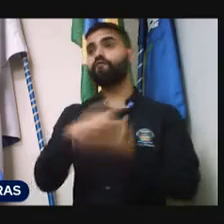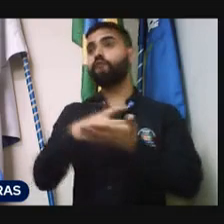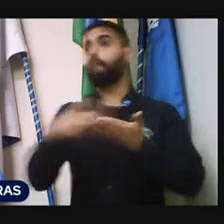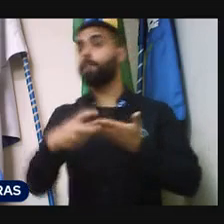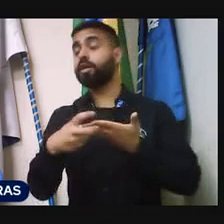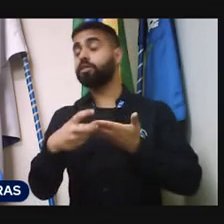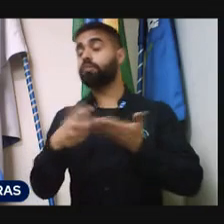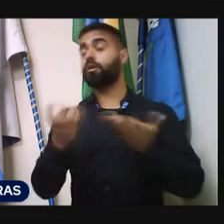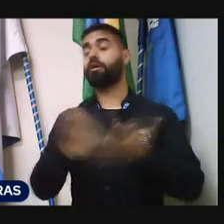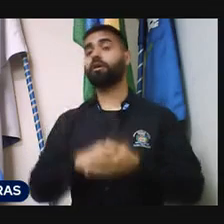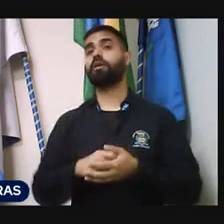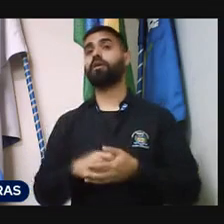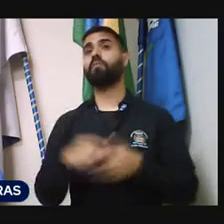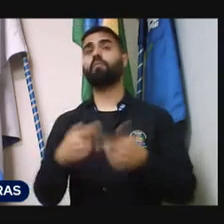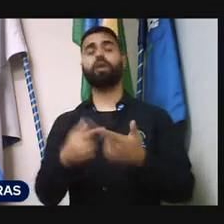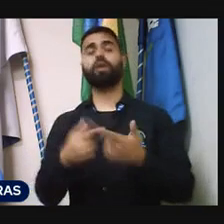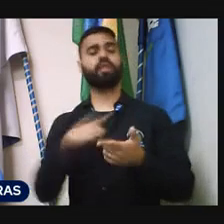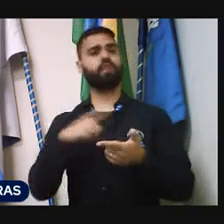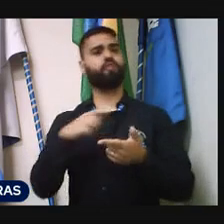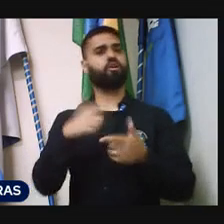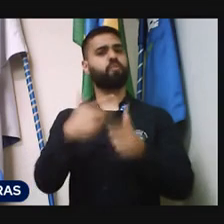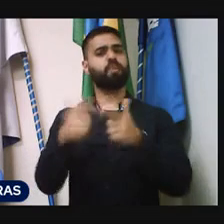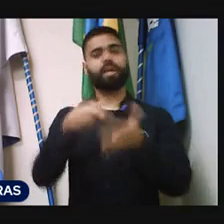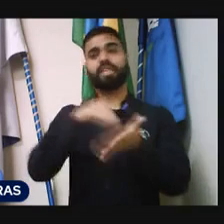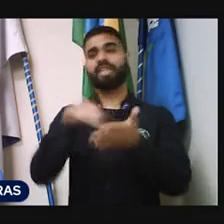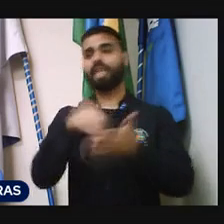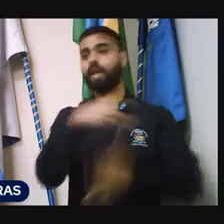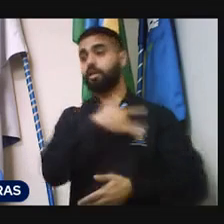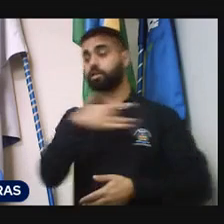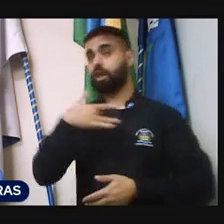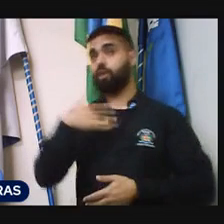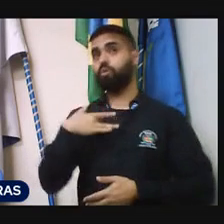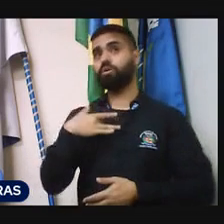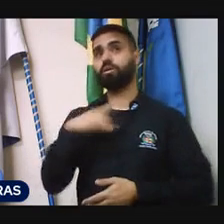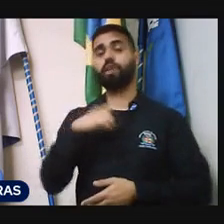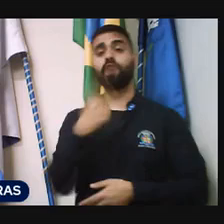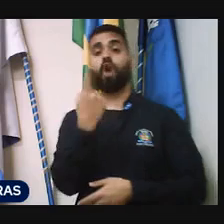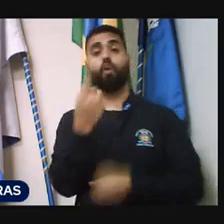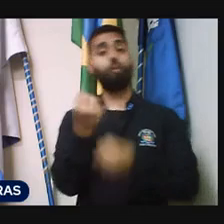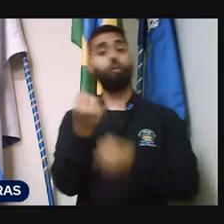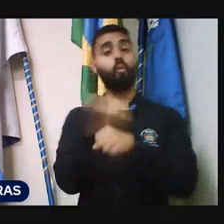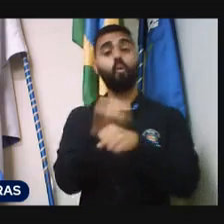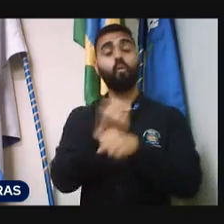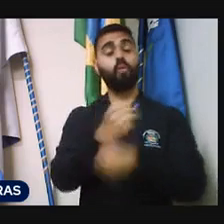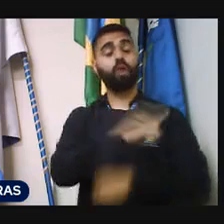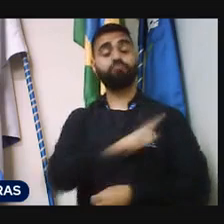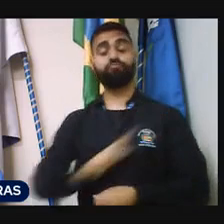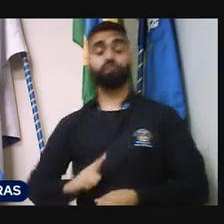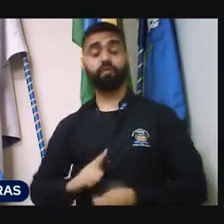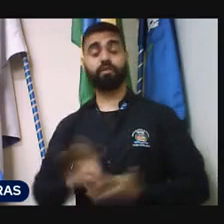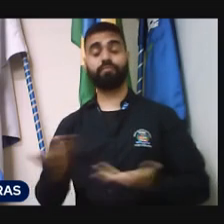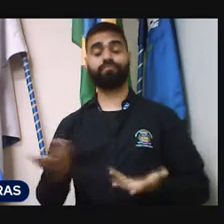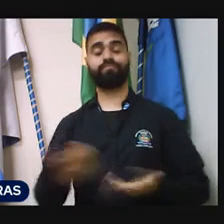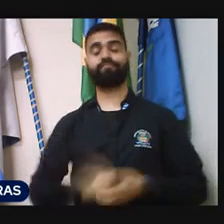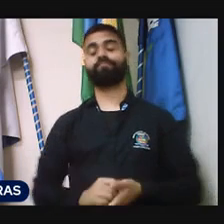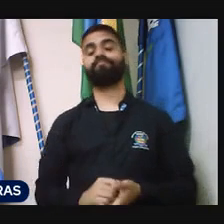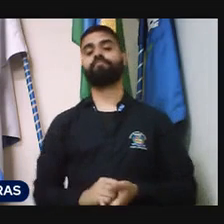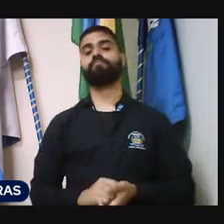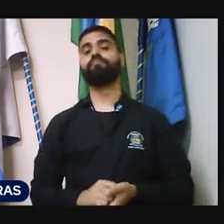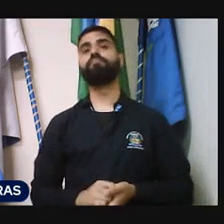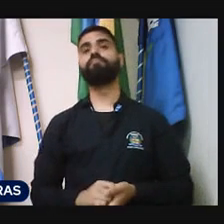problemas na Secretaria de Saúde do Estado de saúde um ano e pouco de desgoverno de Mandato